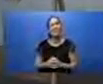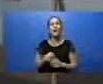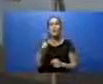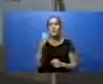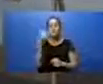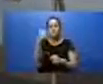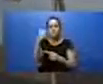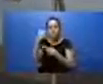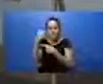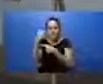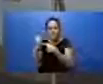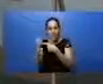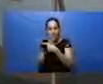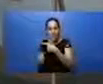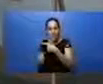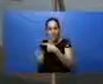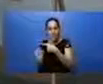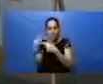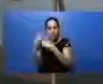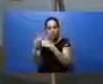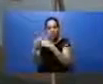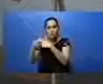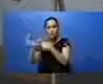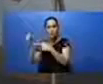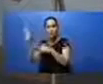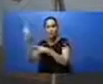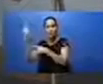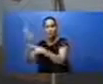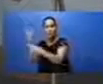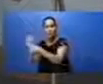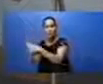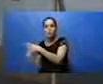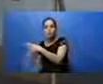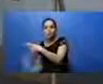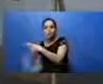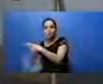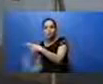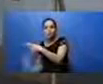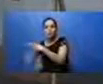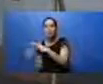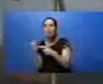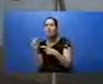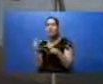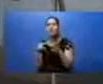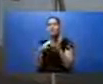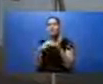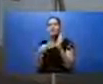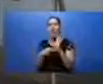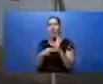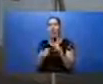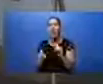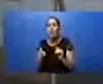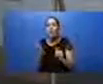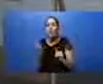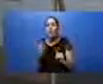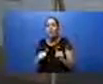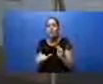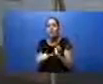1/3. O que isso significa? Quantas vezes